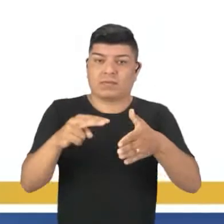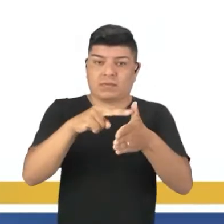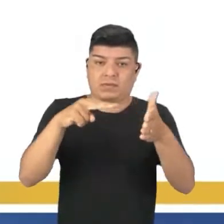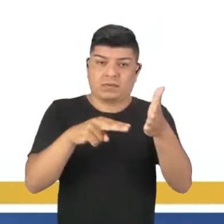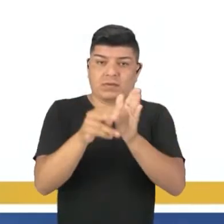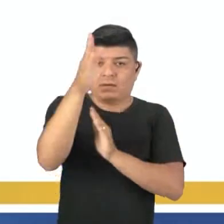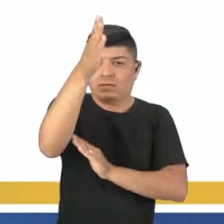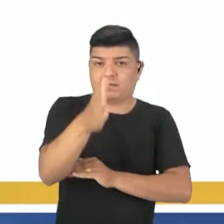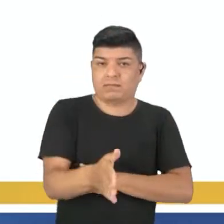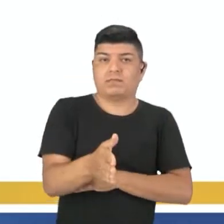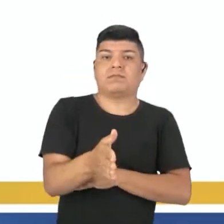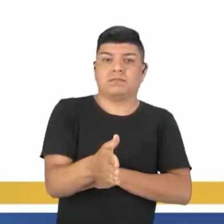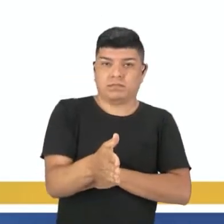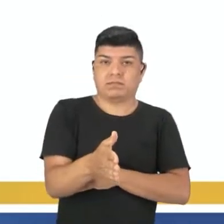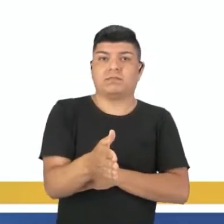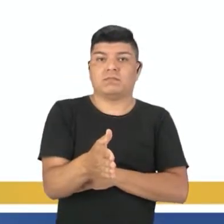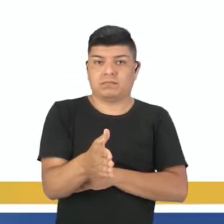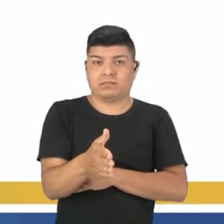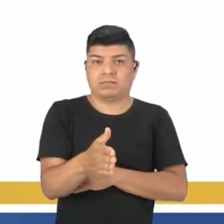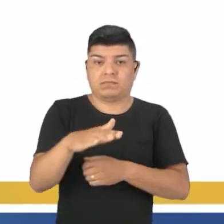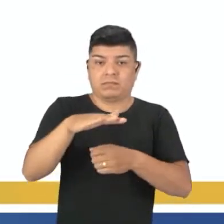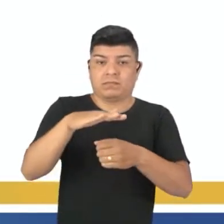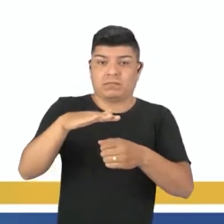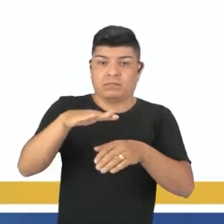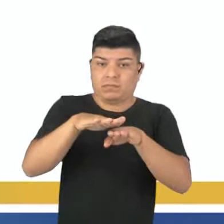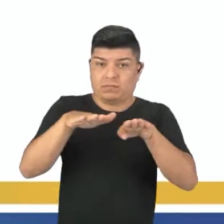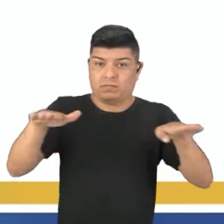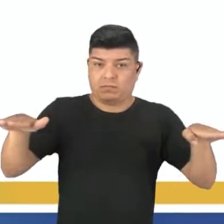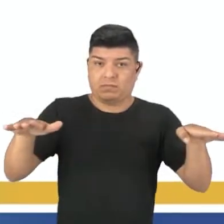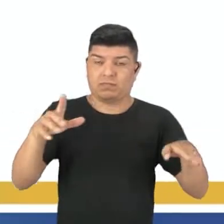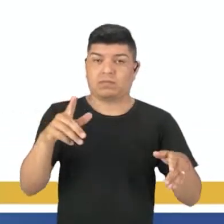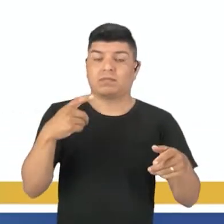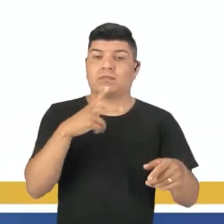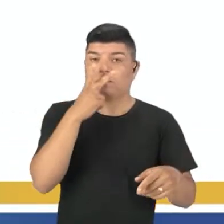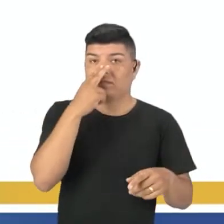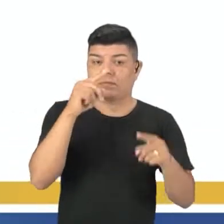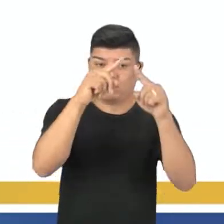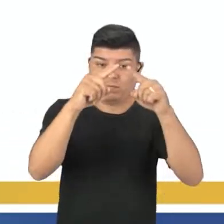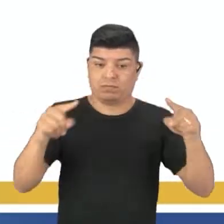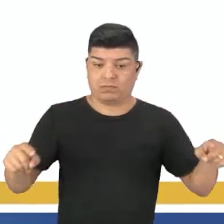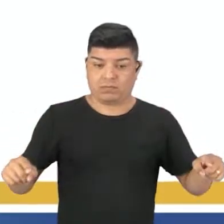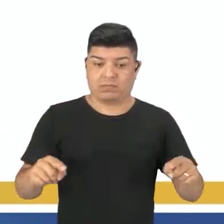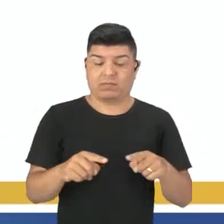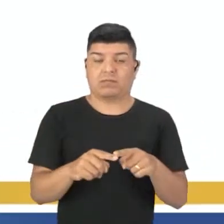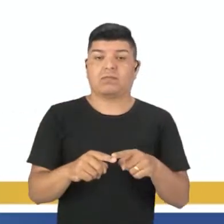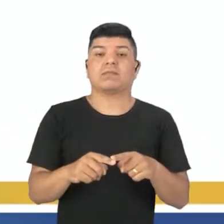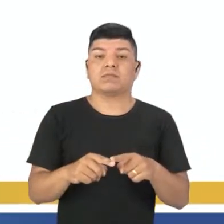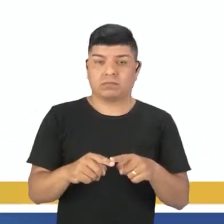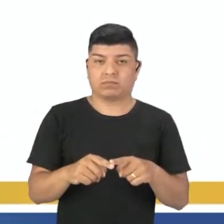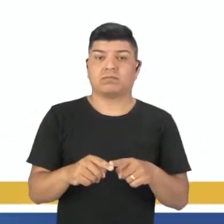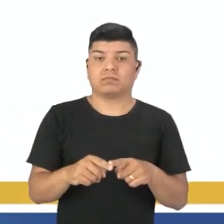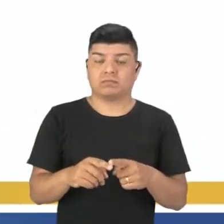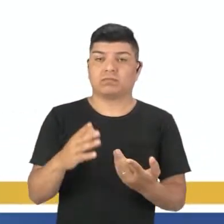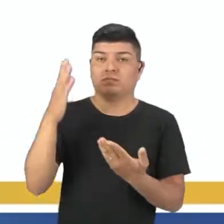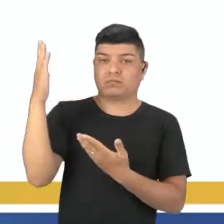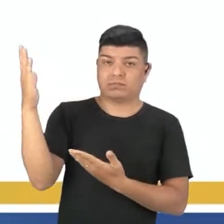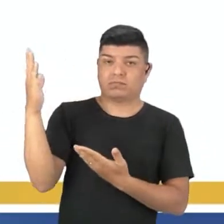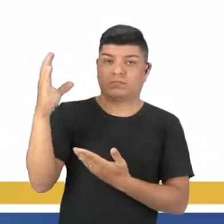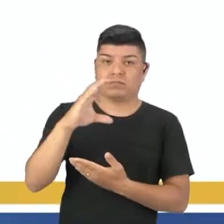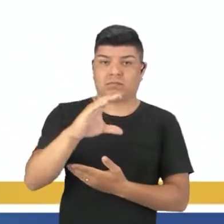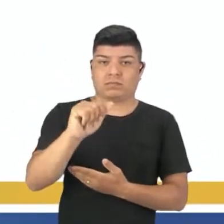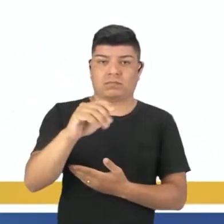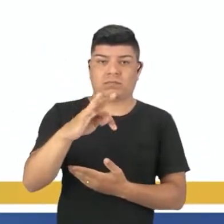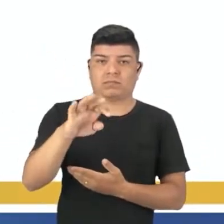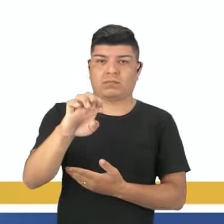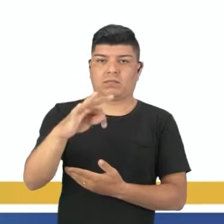certo? Então, essa superfície em questão, ela vai ter o formato aí de um triângulo retângulo, né, de catetos